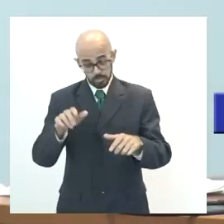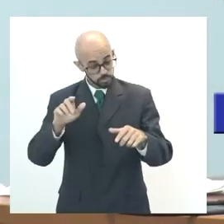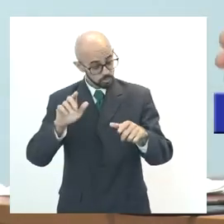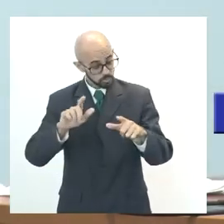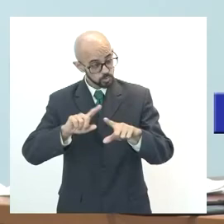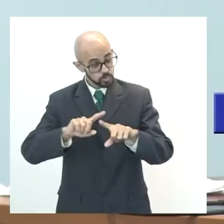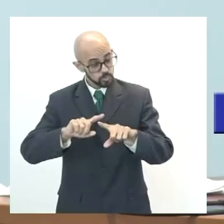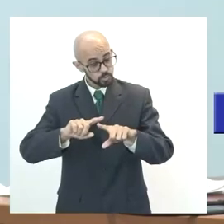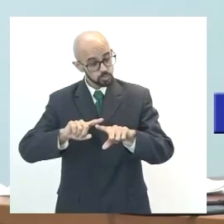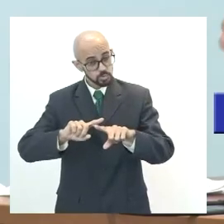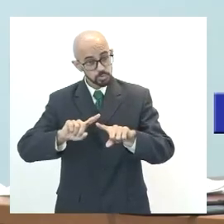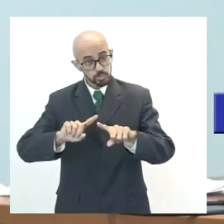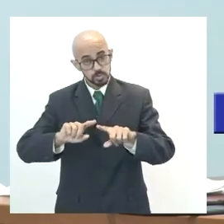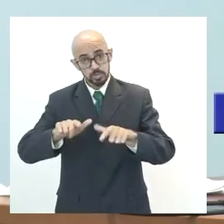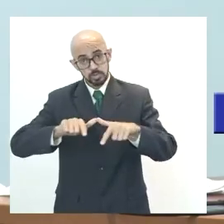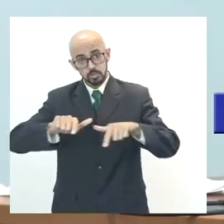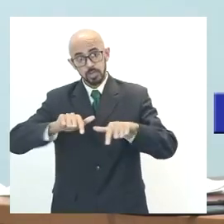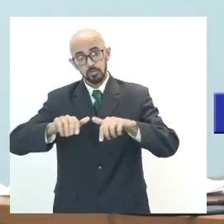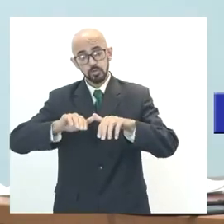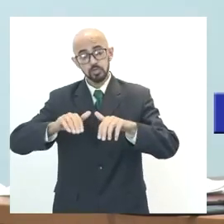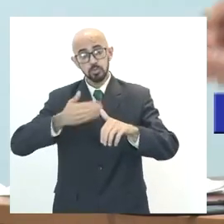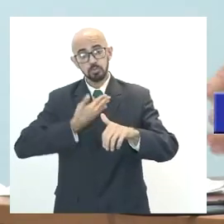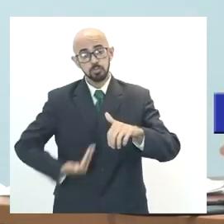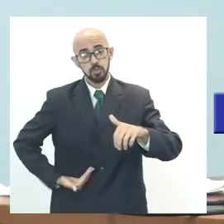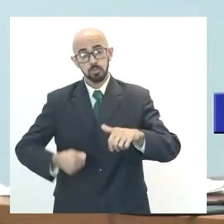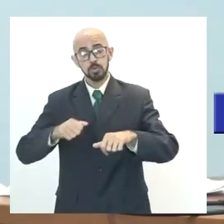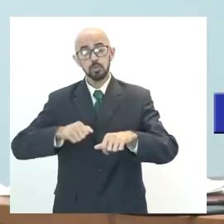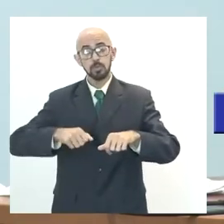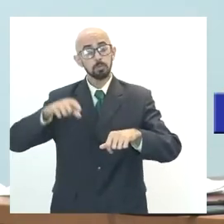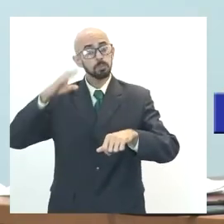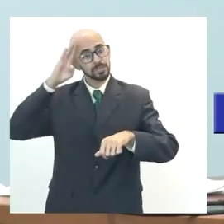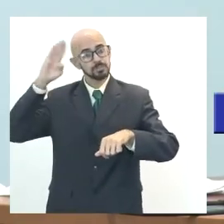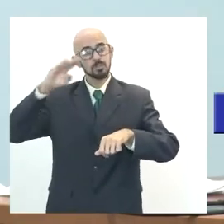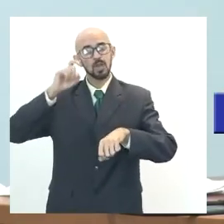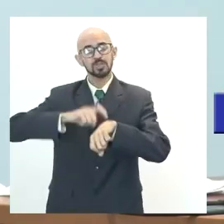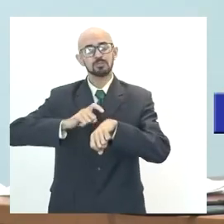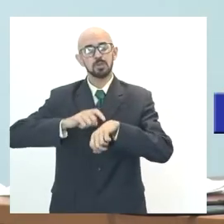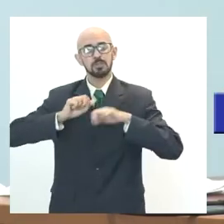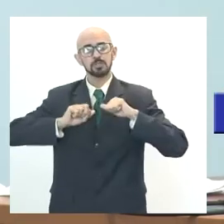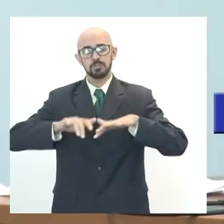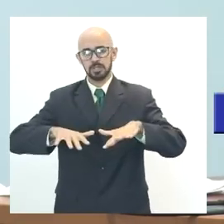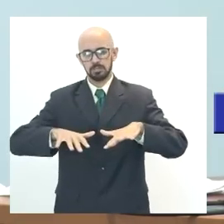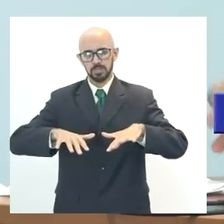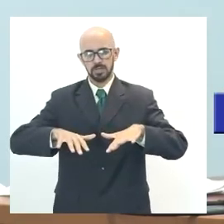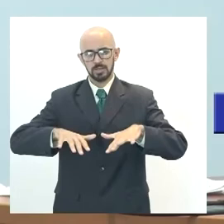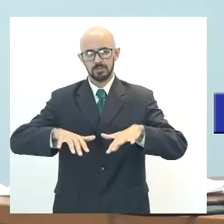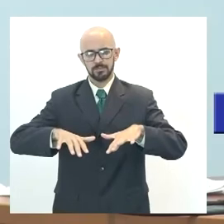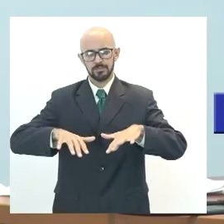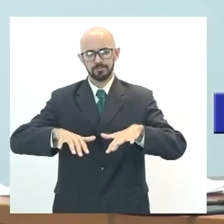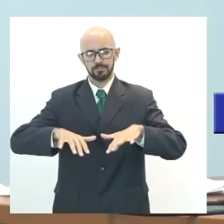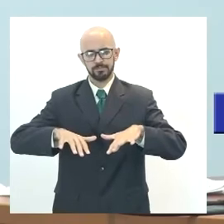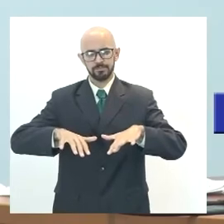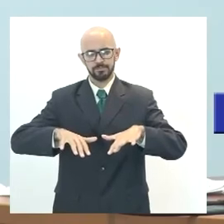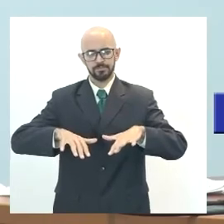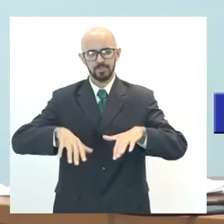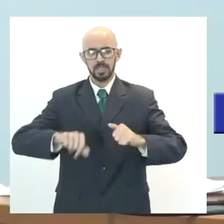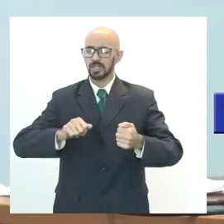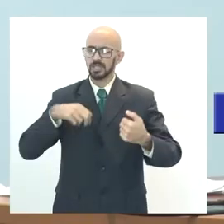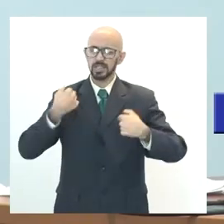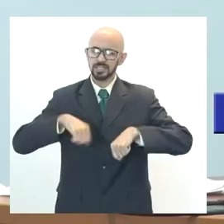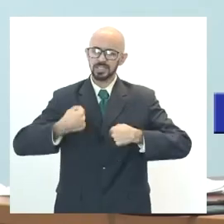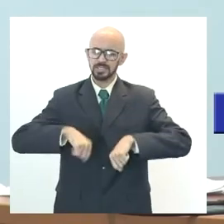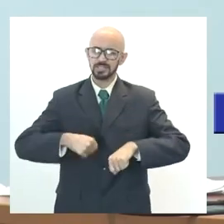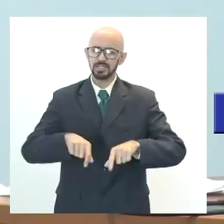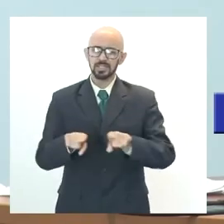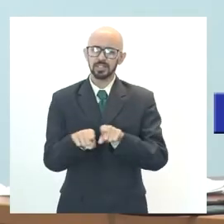desastrosos da pandemia num país tão desigual contra o Brasil que necessita sempre de serviço para